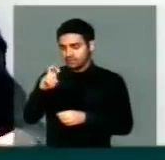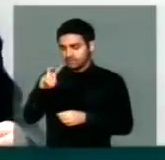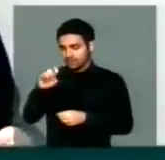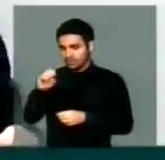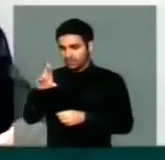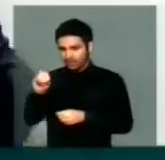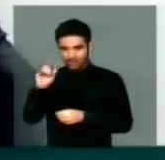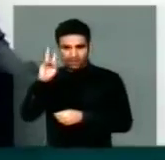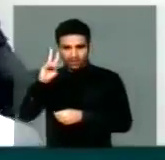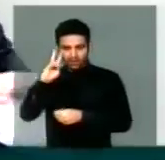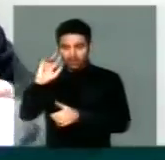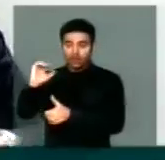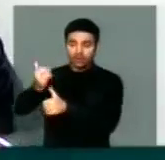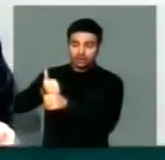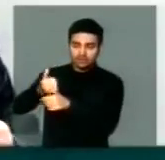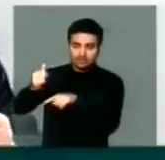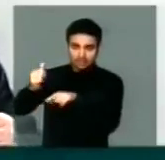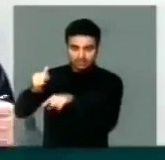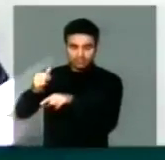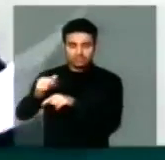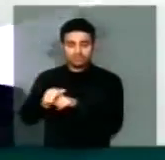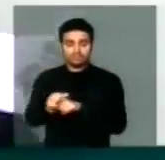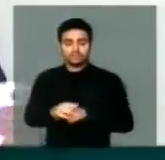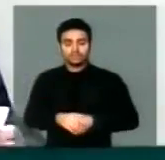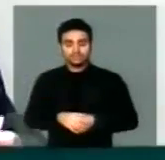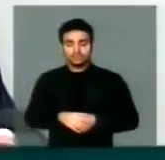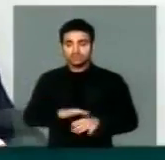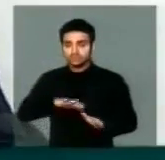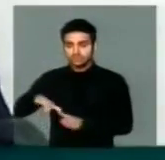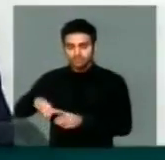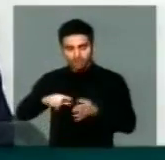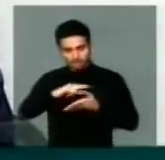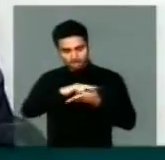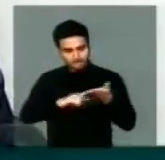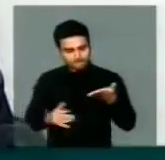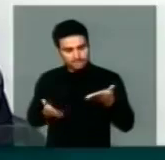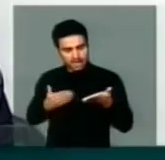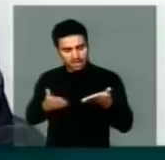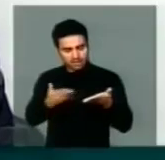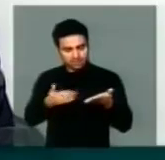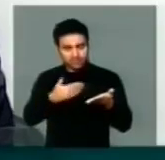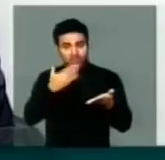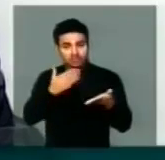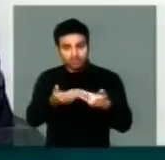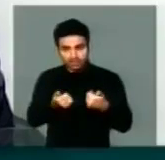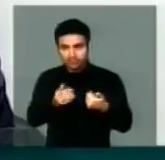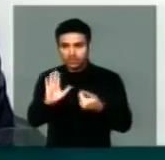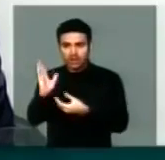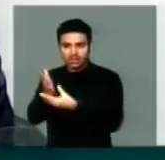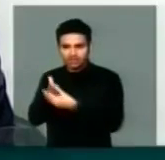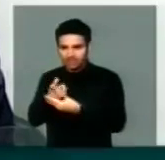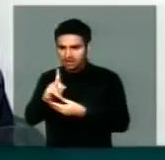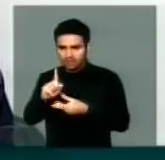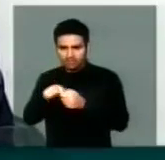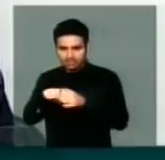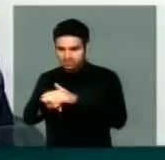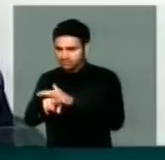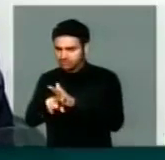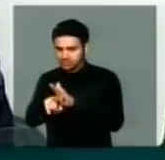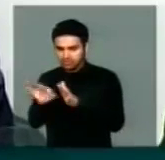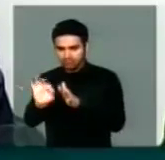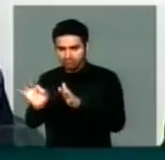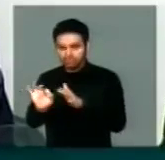a página do depoimento, do pedido de arquivamento do senhor Alberto Seff, na